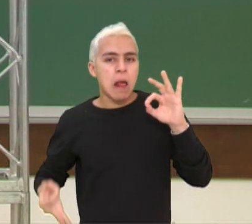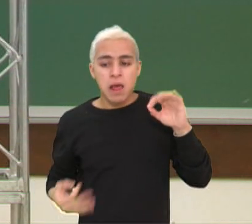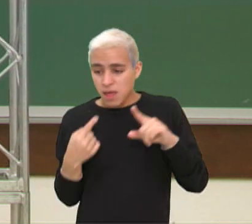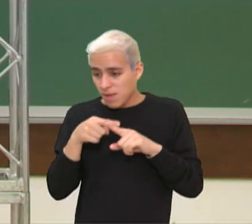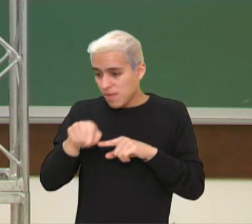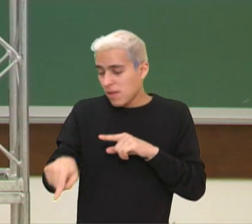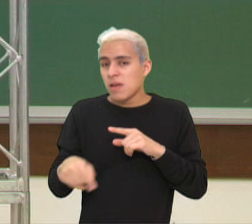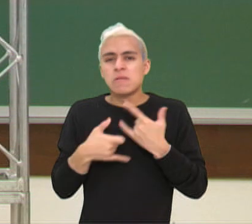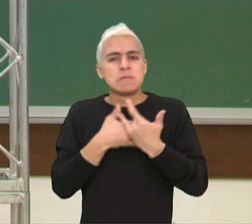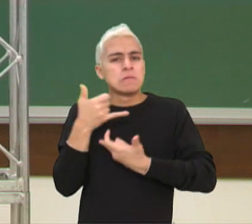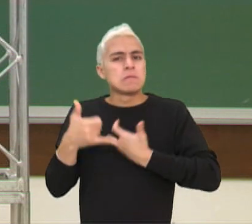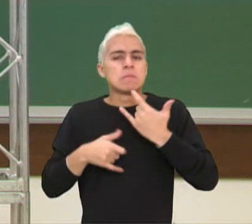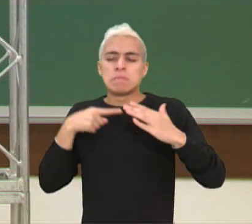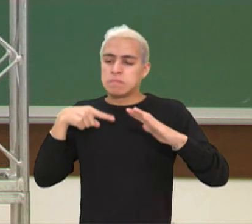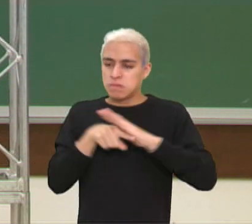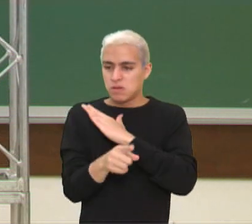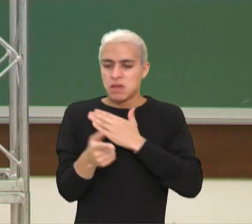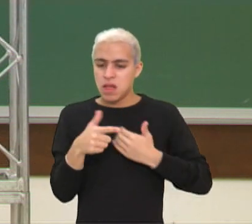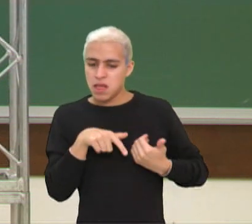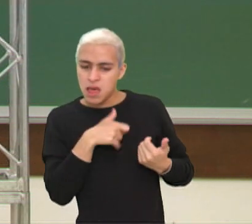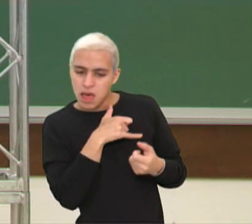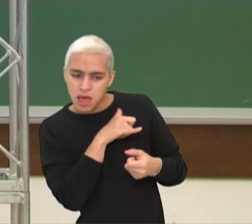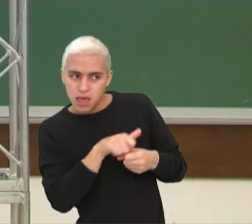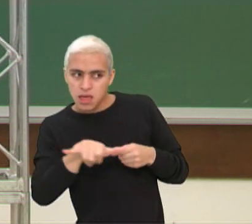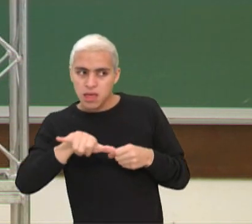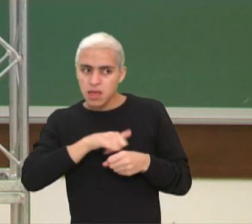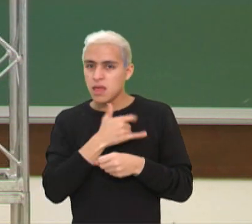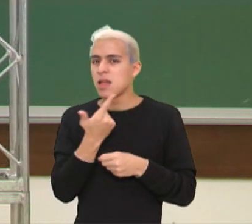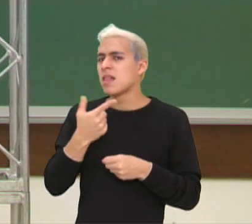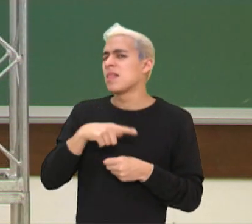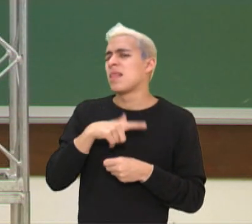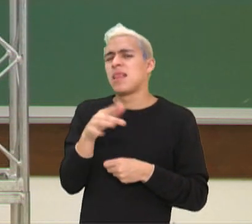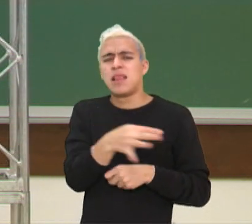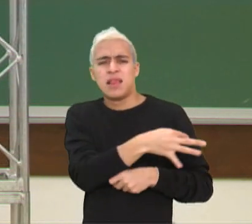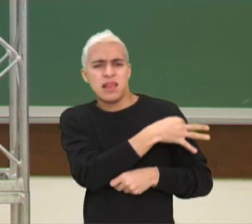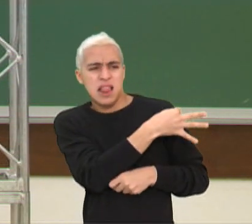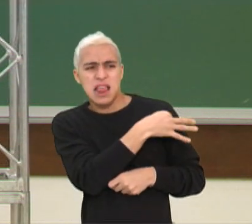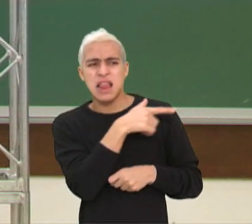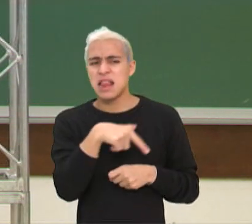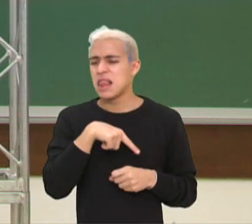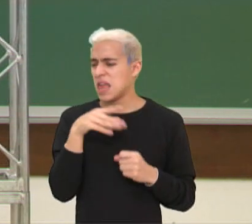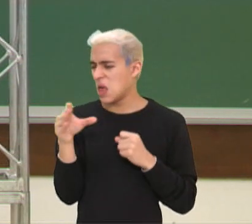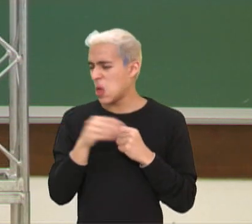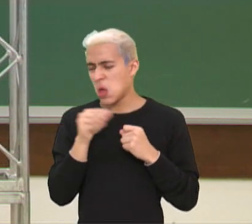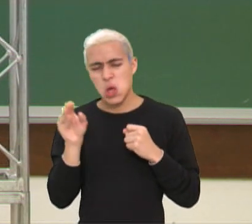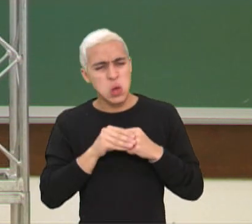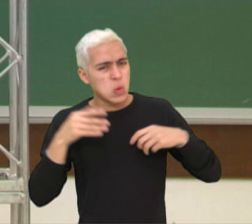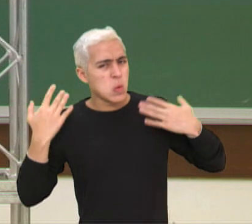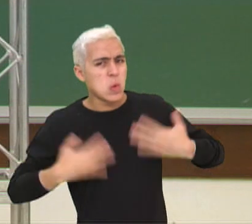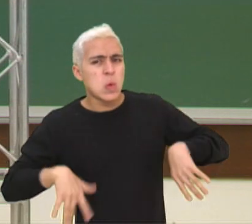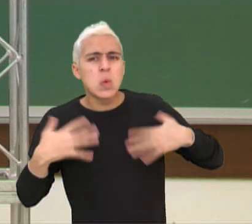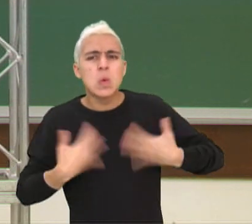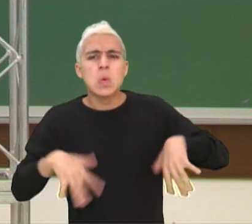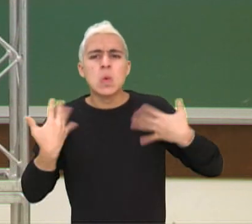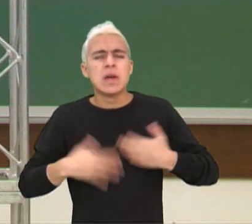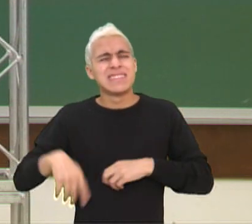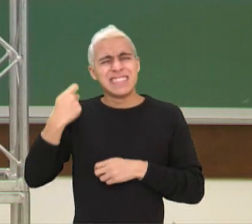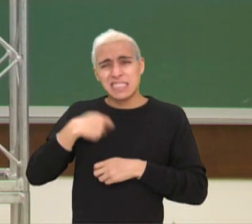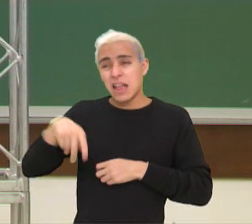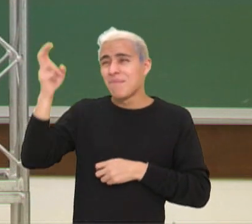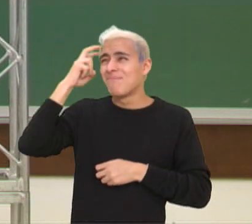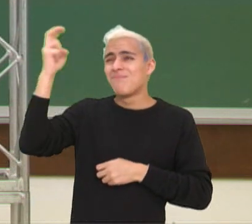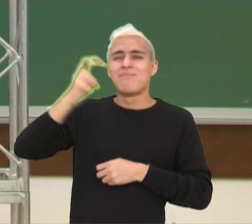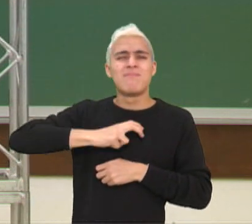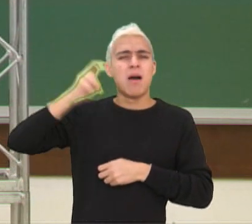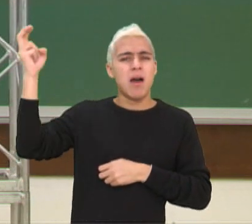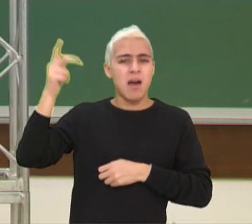xadrez. Então, muita estratégia, muita técnica, muito conhecimento, muita inteligência você tem que usar ali